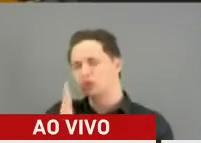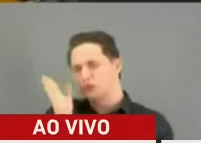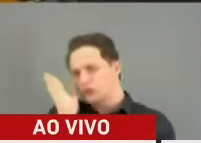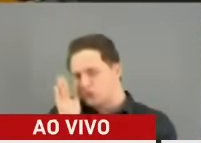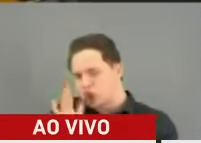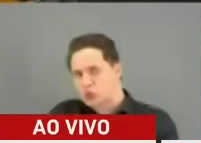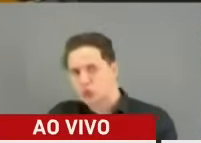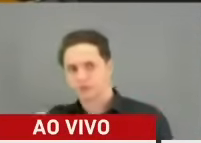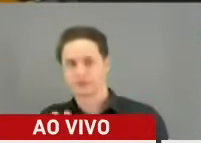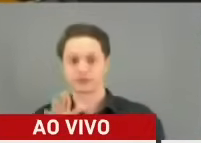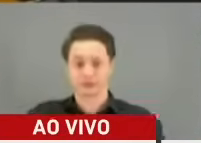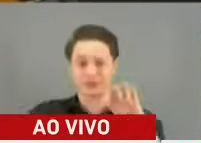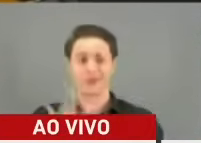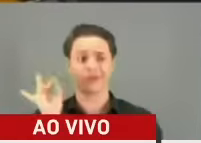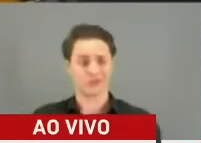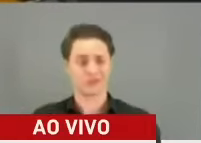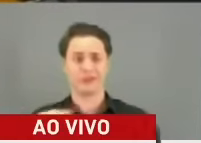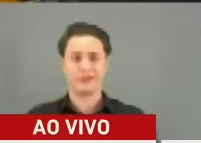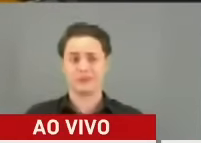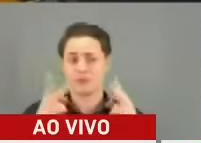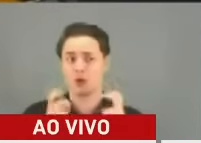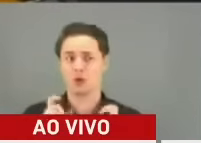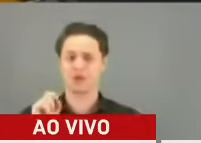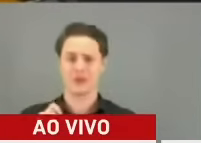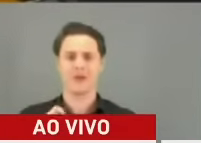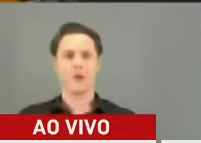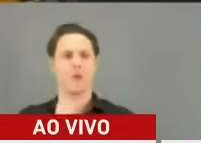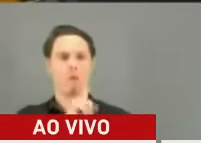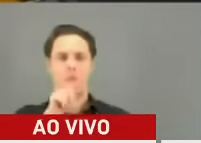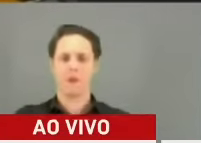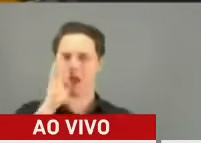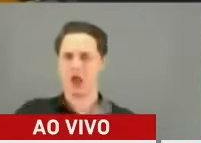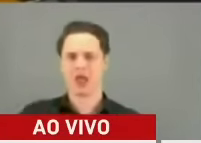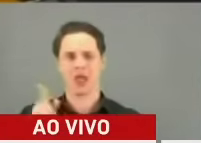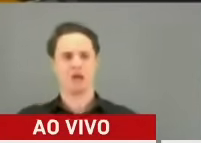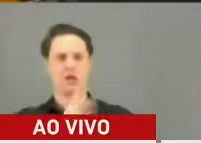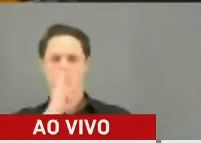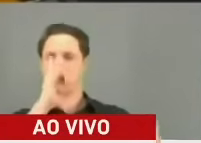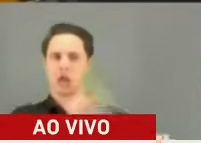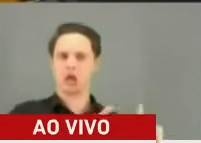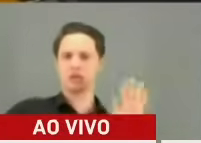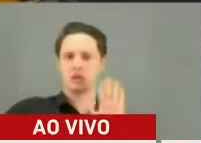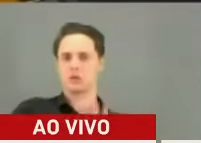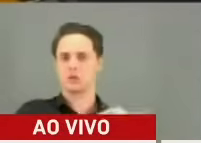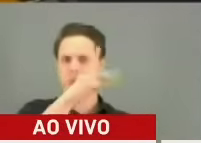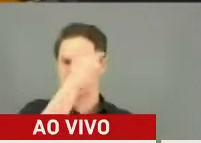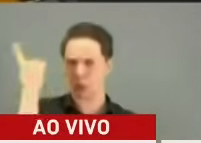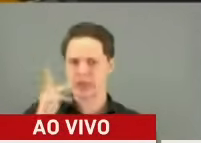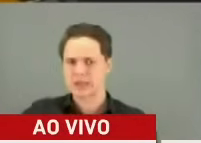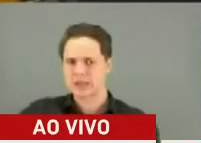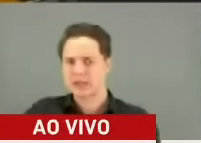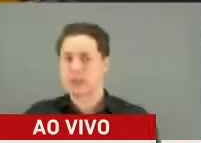se traduz numa má intenção para tentar incriminar injustamente quem nada tem a temer. Eu